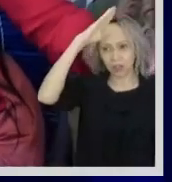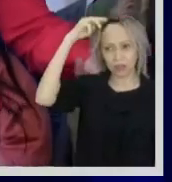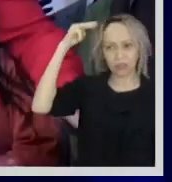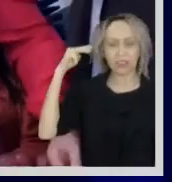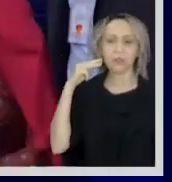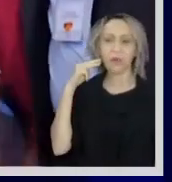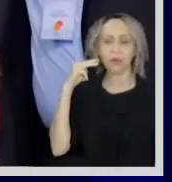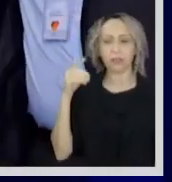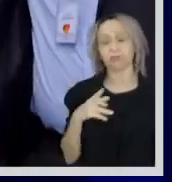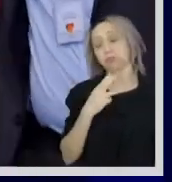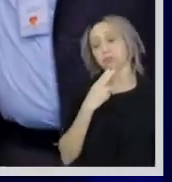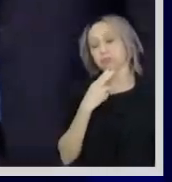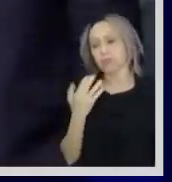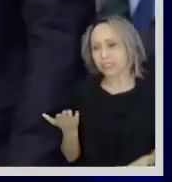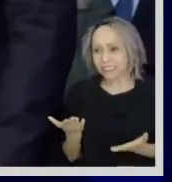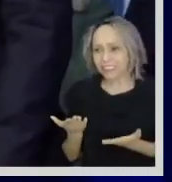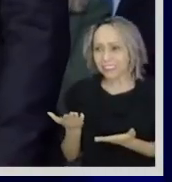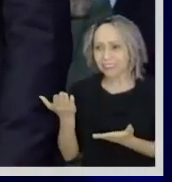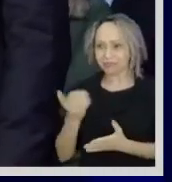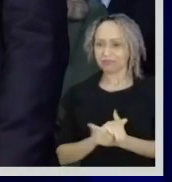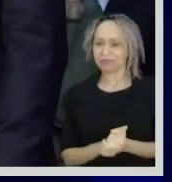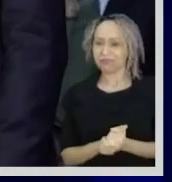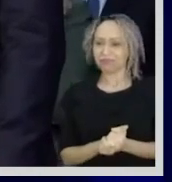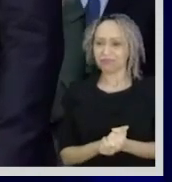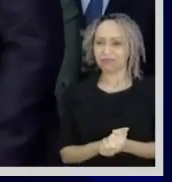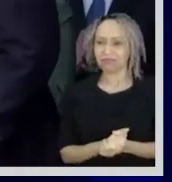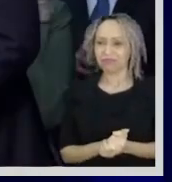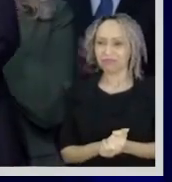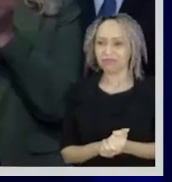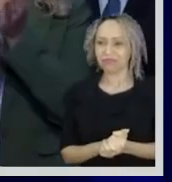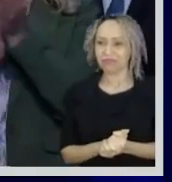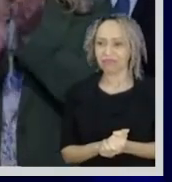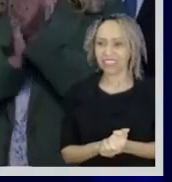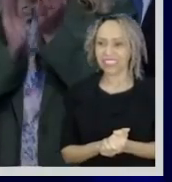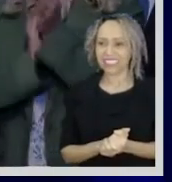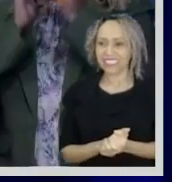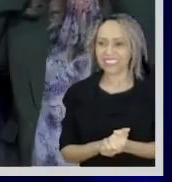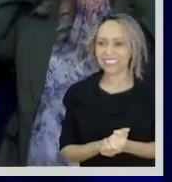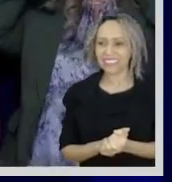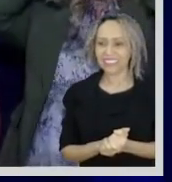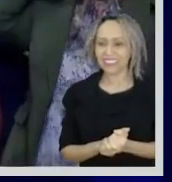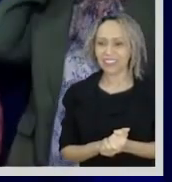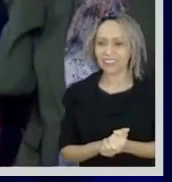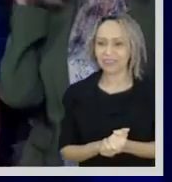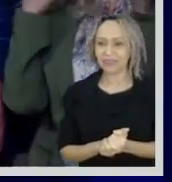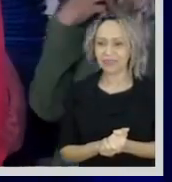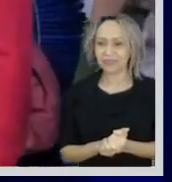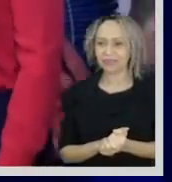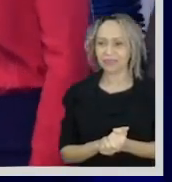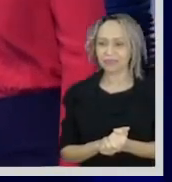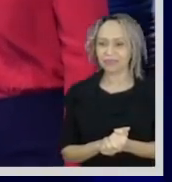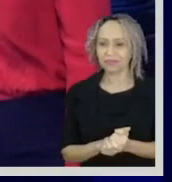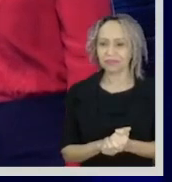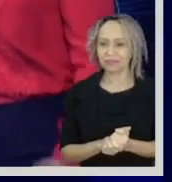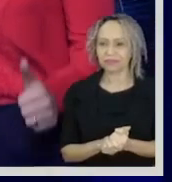E o PT está disposto, assim, a entregar o que for preciso. É só um detalhe bem curtinho, Rodolfo. Vou falar sobre as